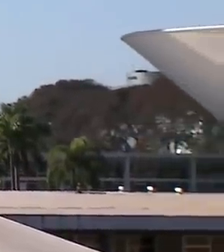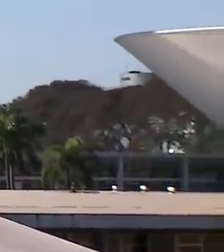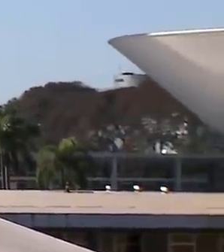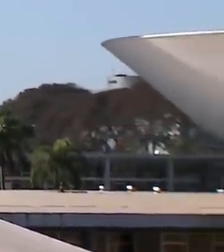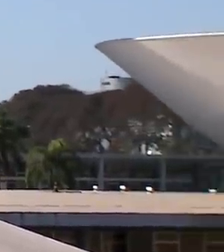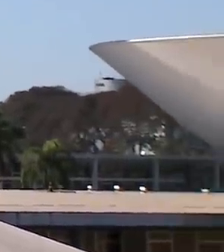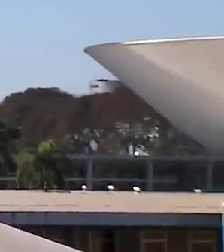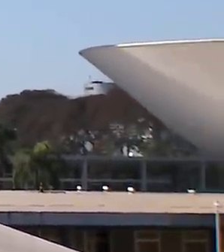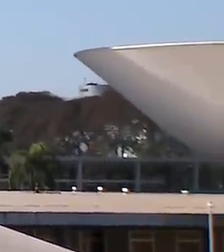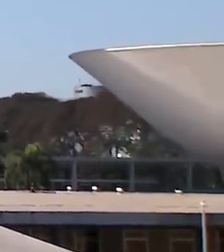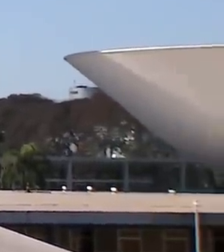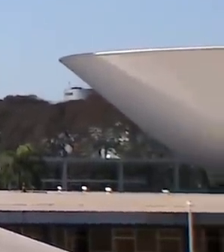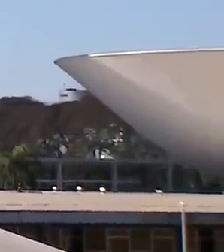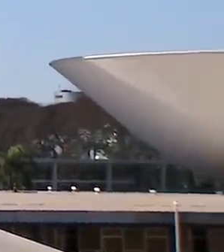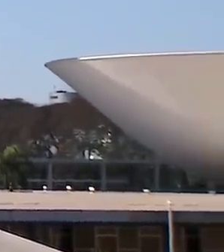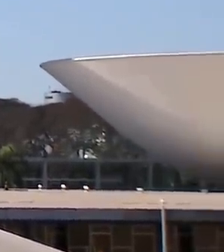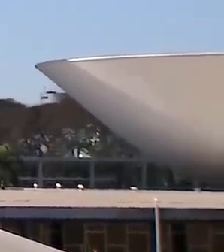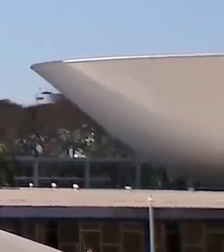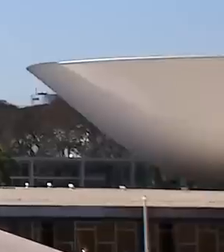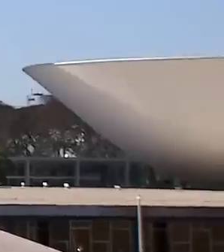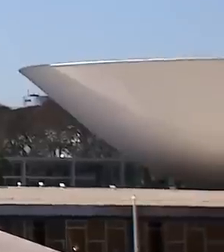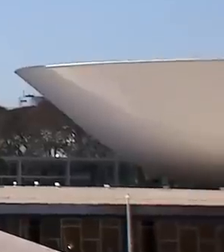E aí